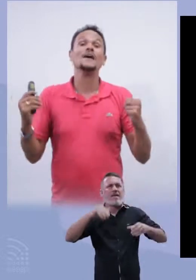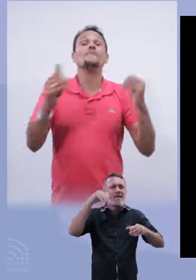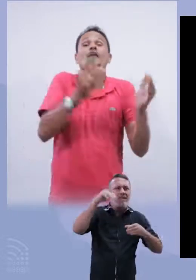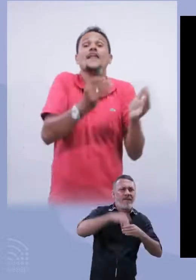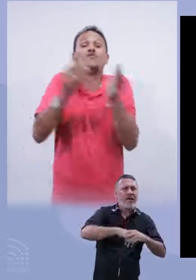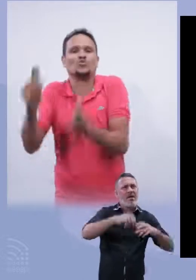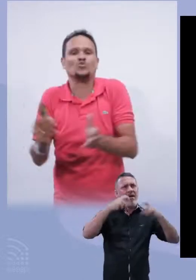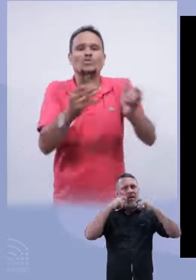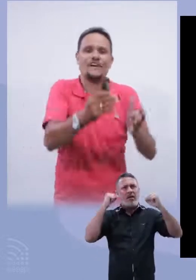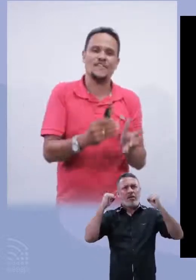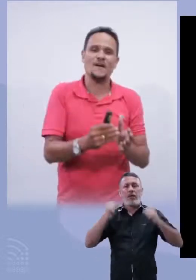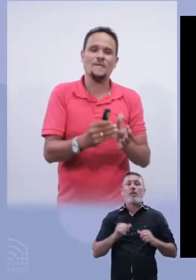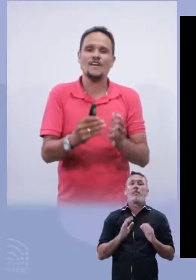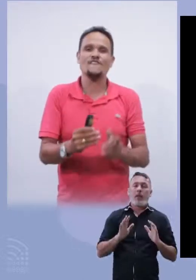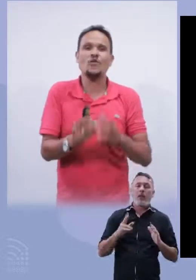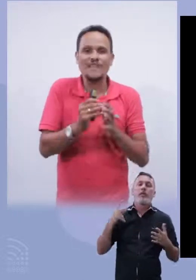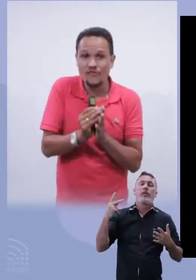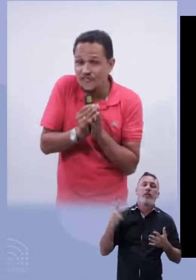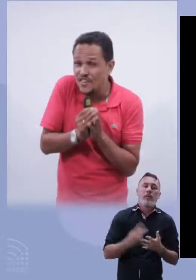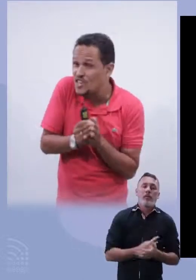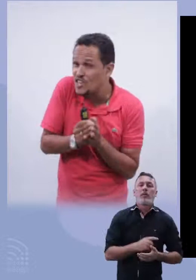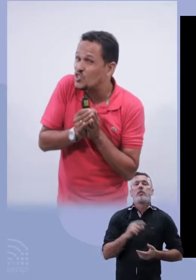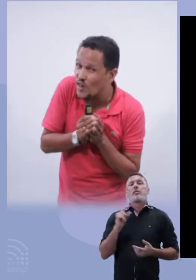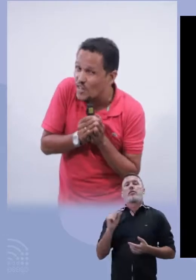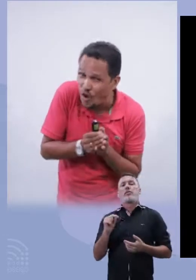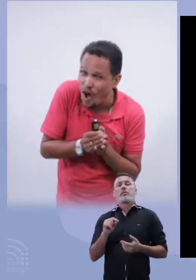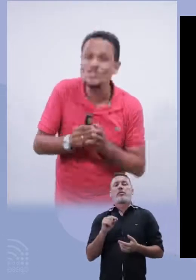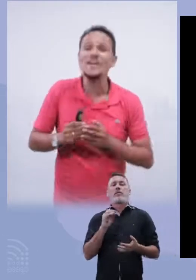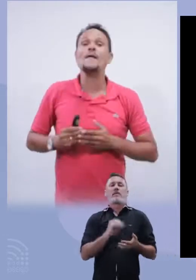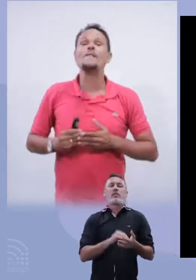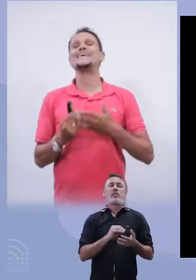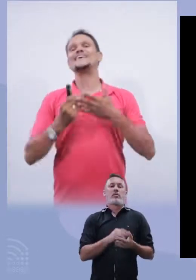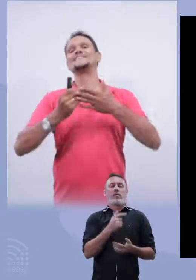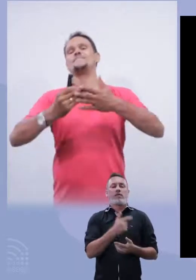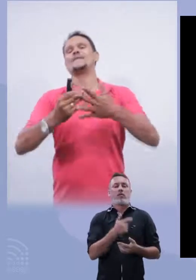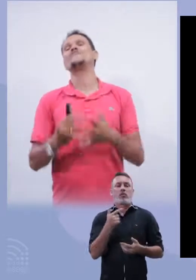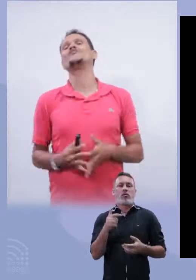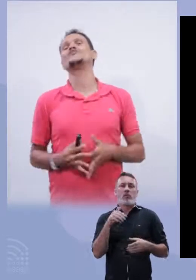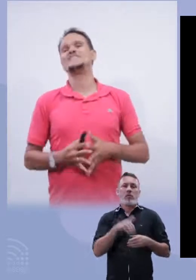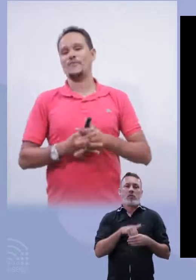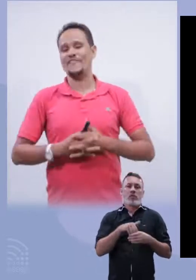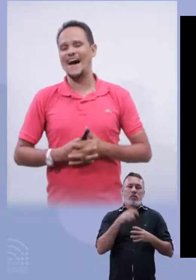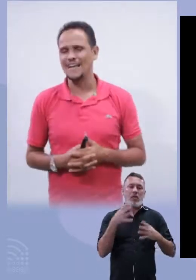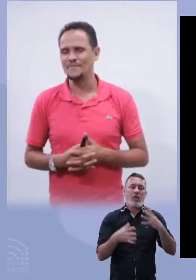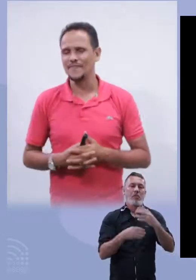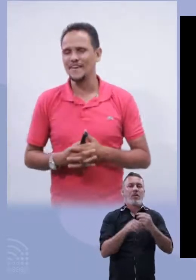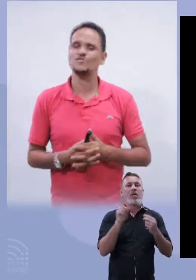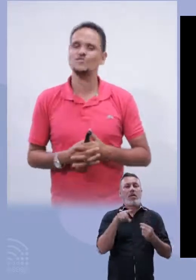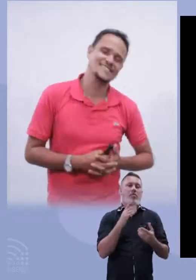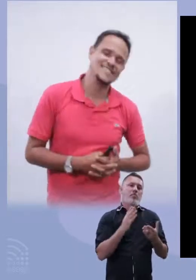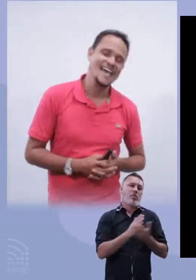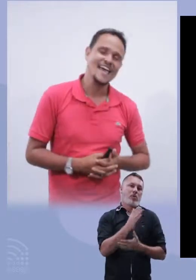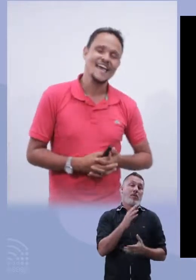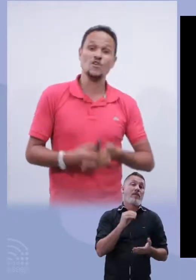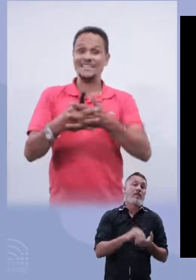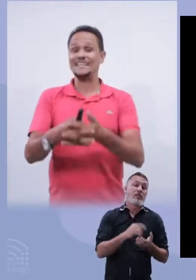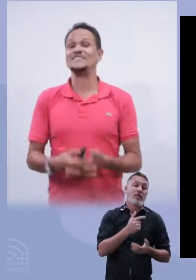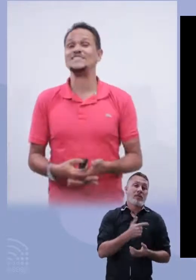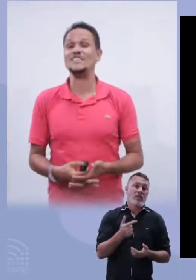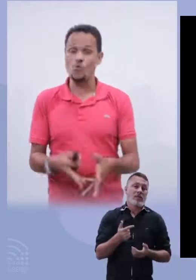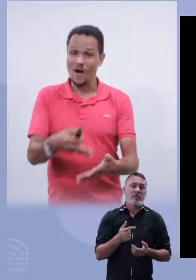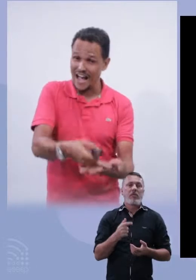vibração. Porém, contudo, todavia, faltaram 22 votos para que essa emenda fosse aprovada. Isso quer dizer